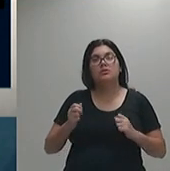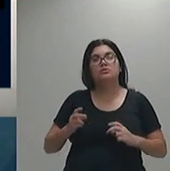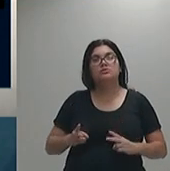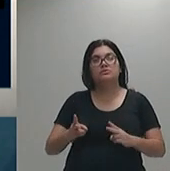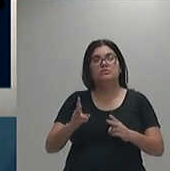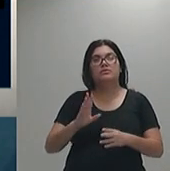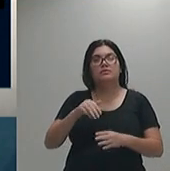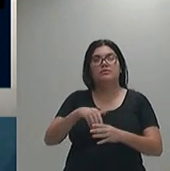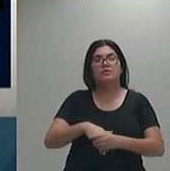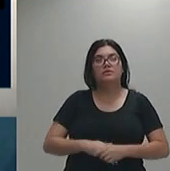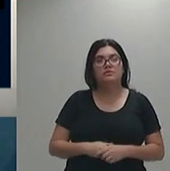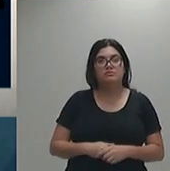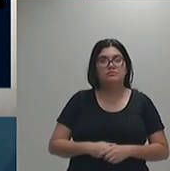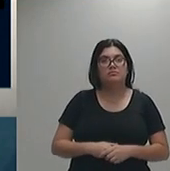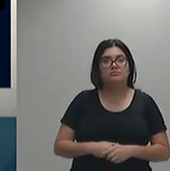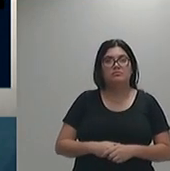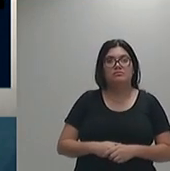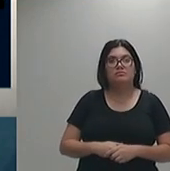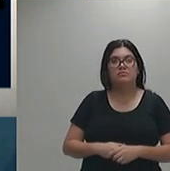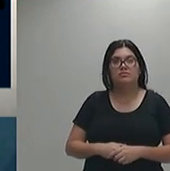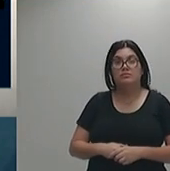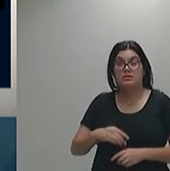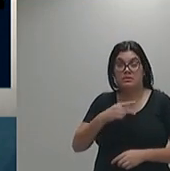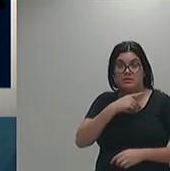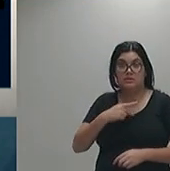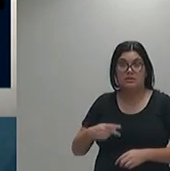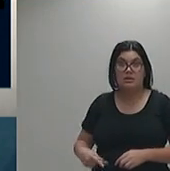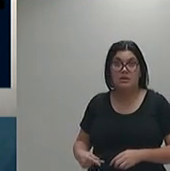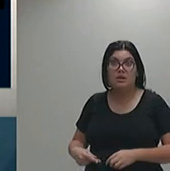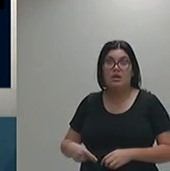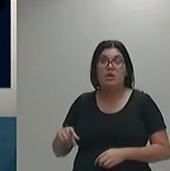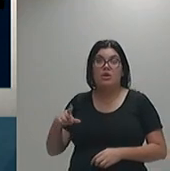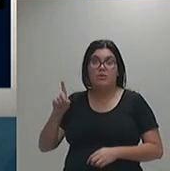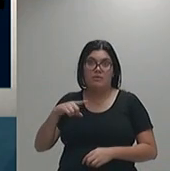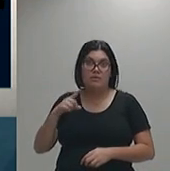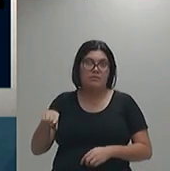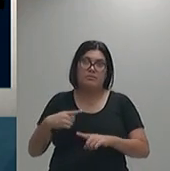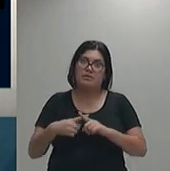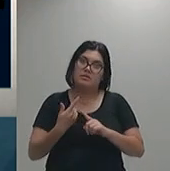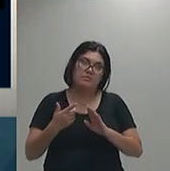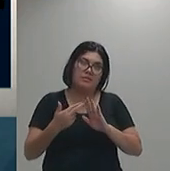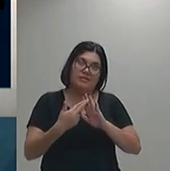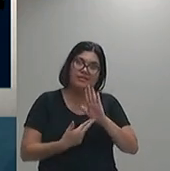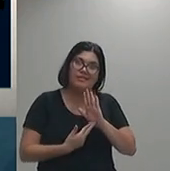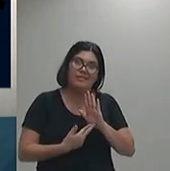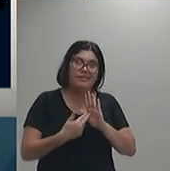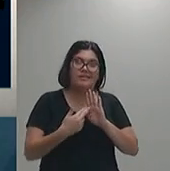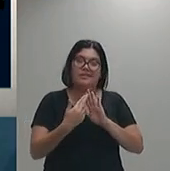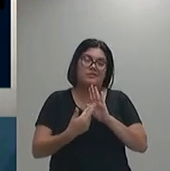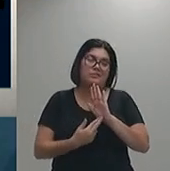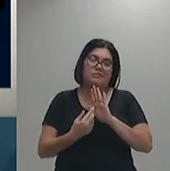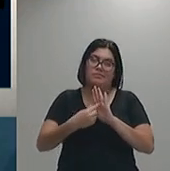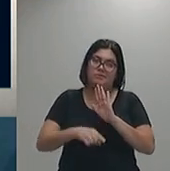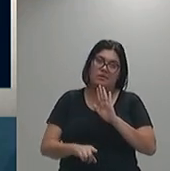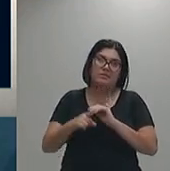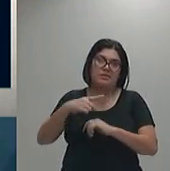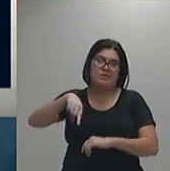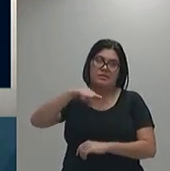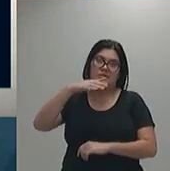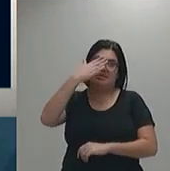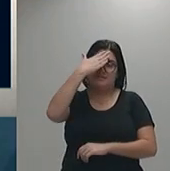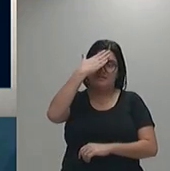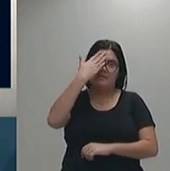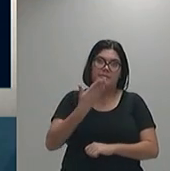Presidente ele besteira porque é uma brigada a previsão regimental eles sabem disso na